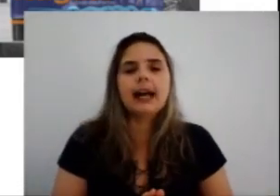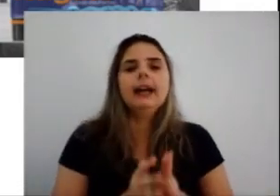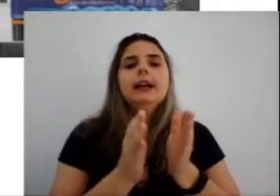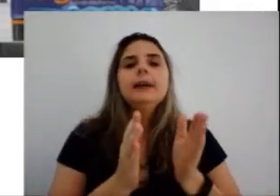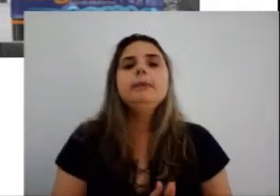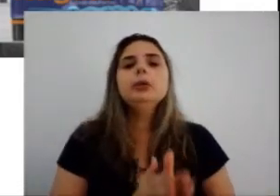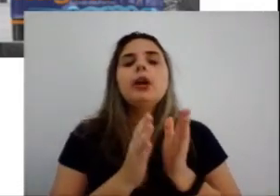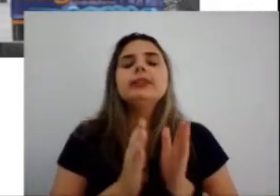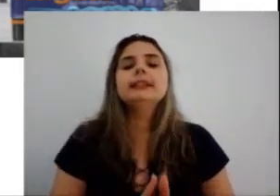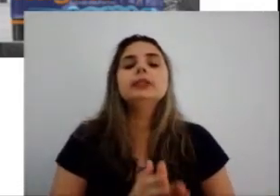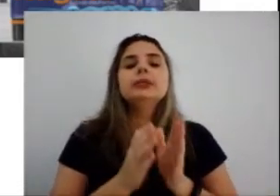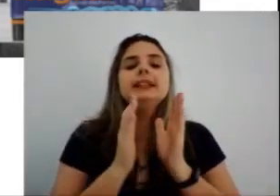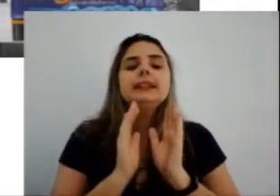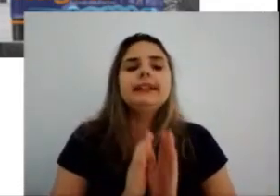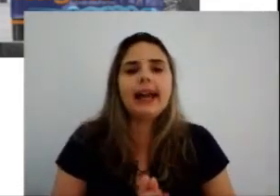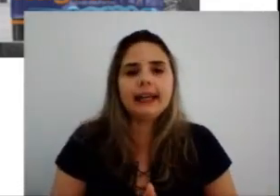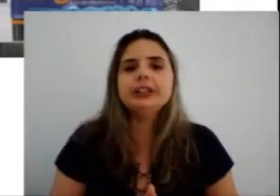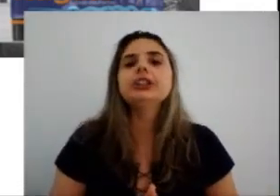vamos pensar.